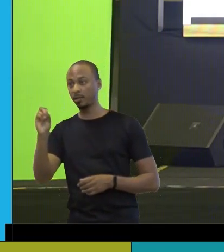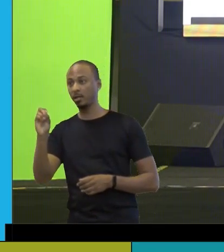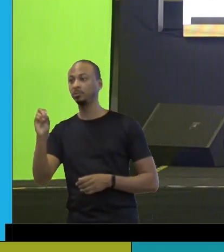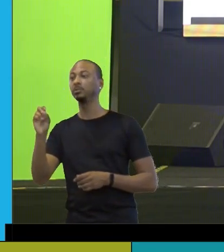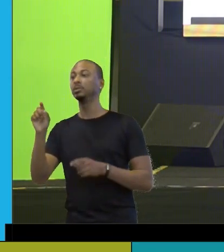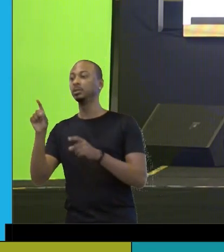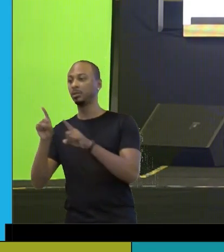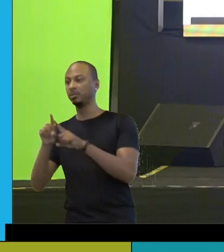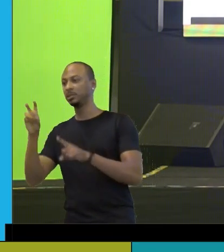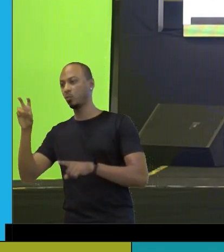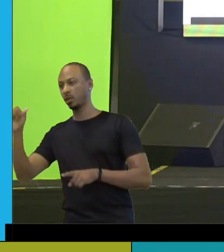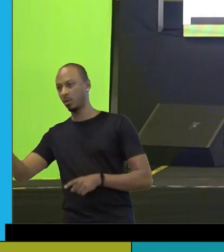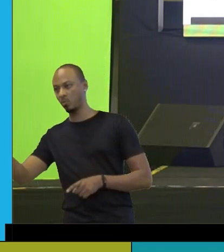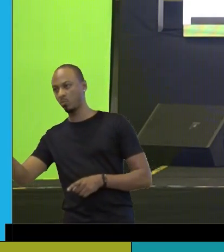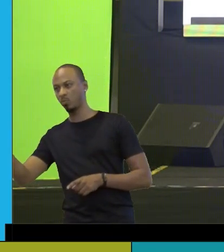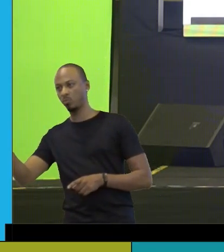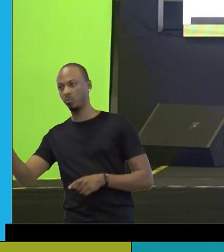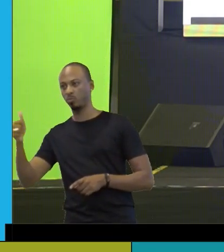o